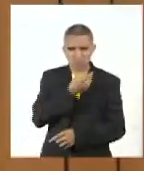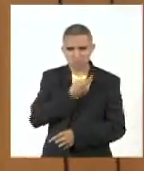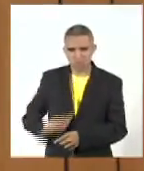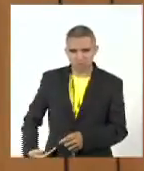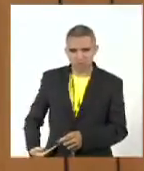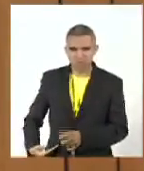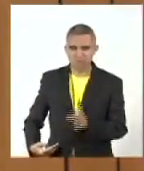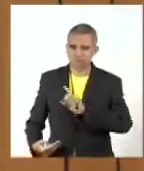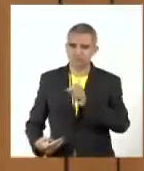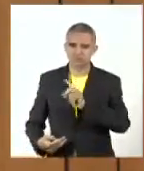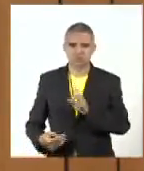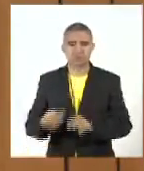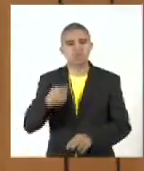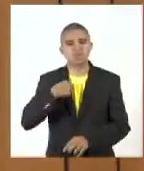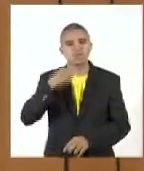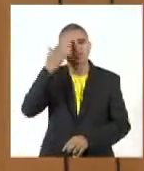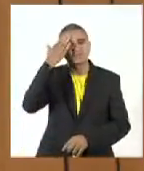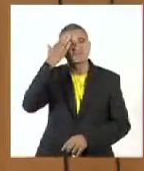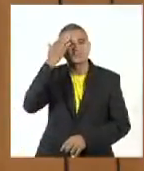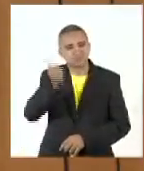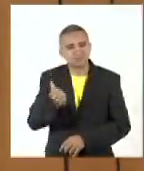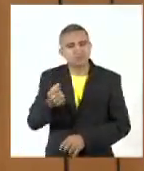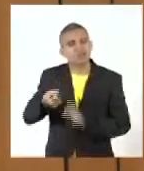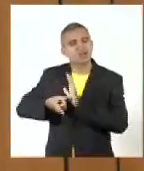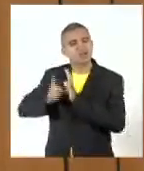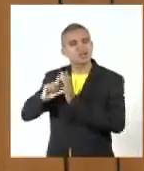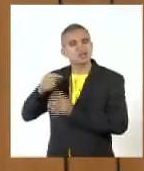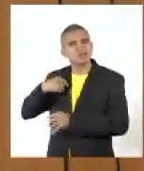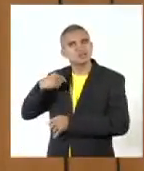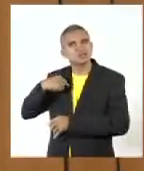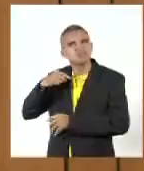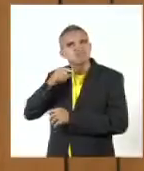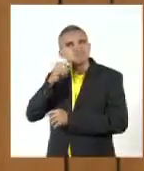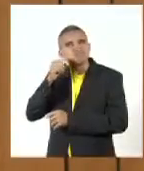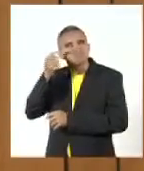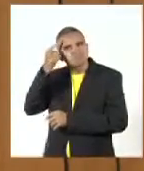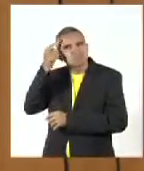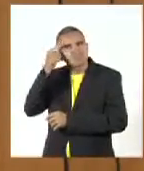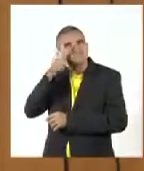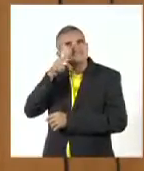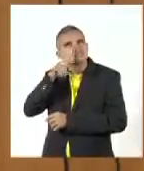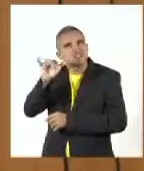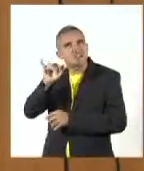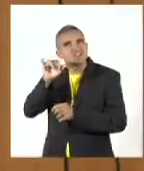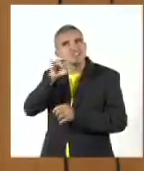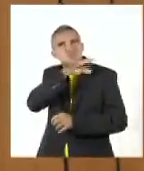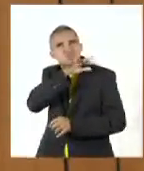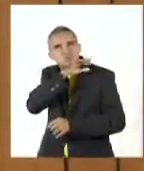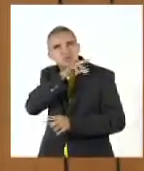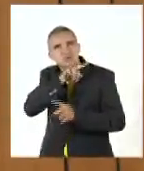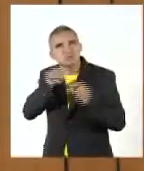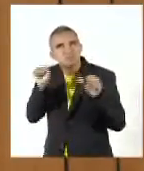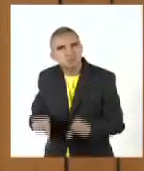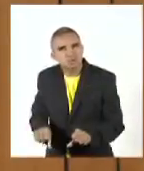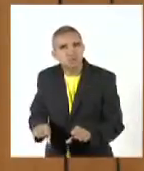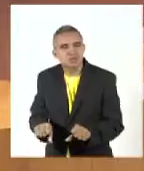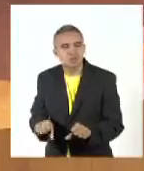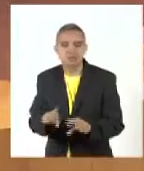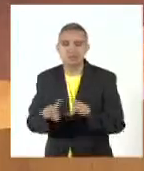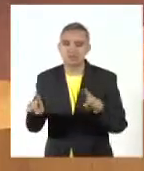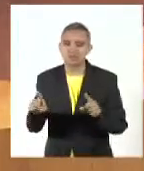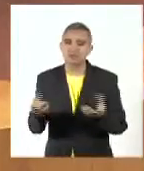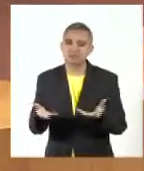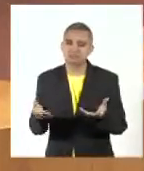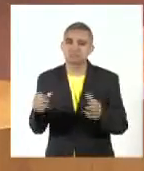que seria mais ou menos isso. Mas, como eu sempre digo, eu nunca pensei que fosse ser tão ruim. Deputada Andréia, assim que possível, me conceda uma parte.